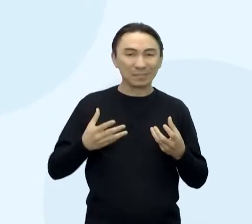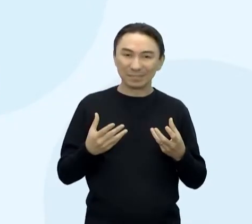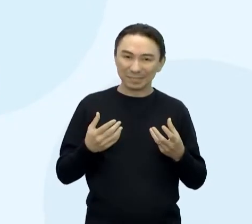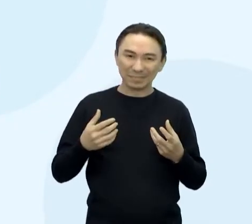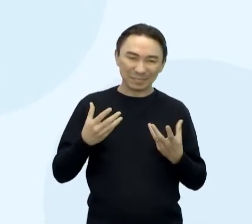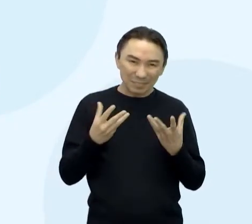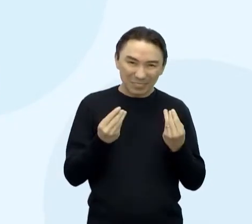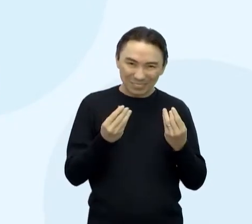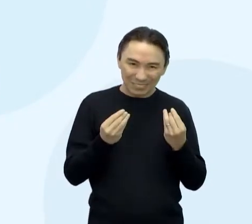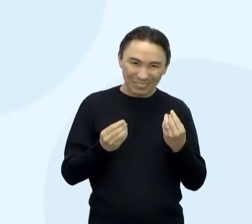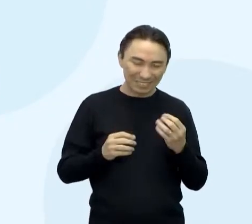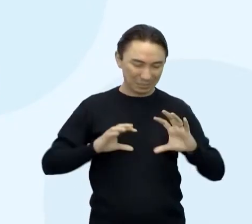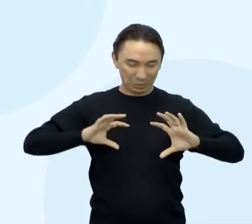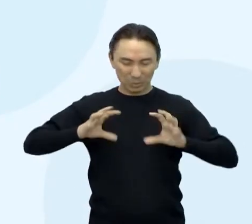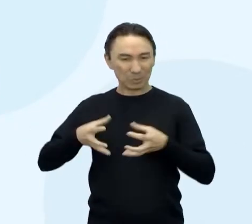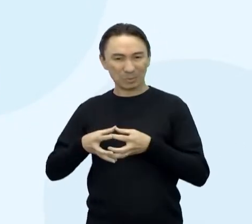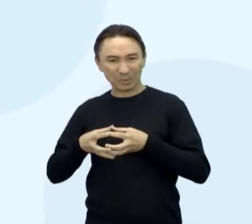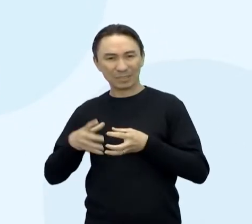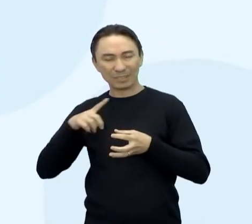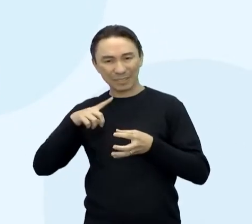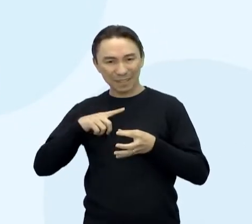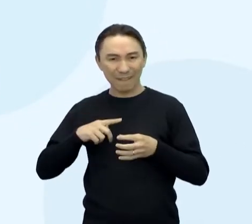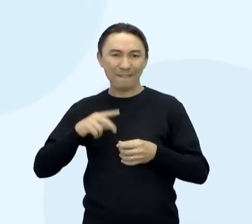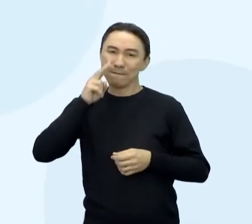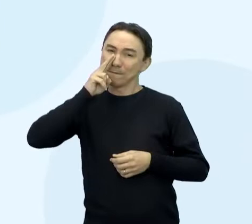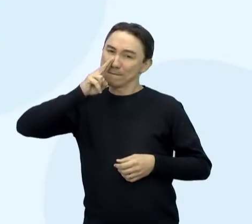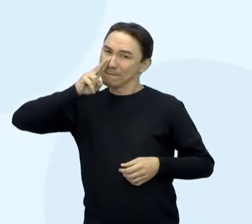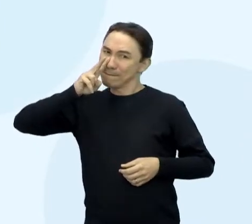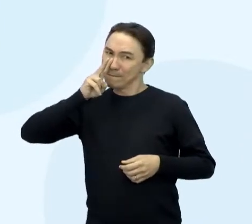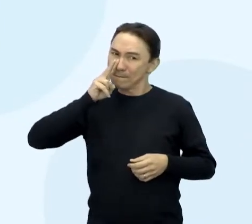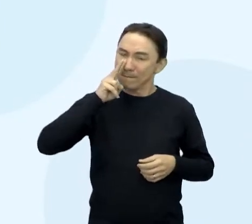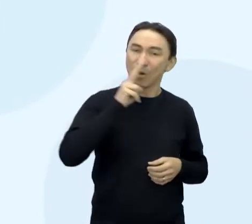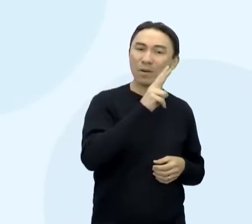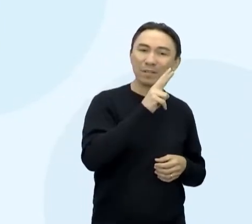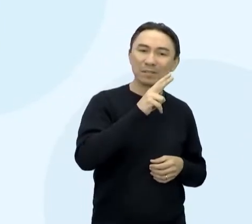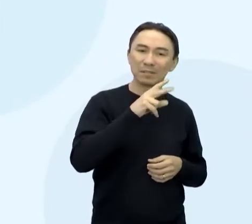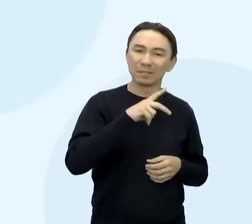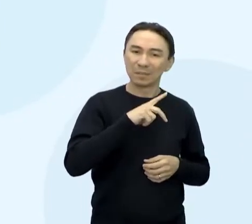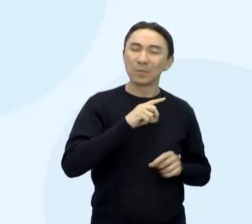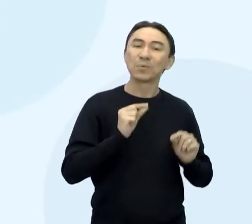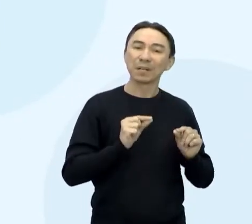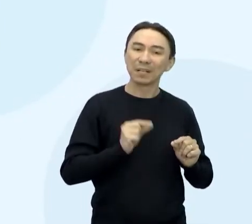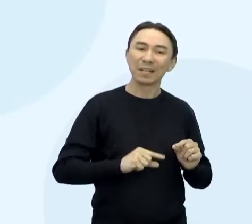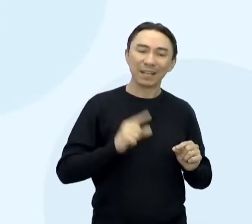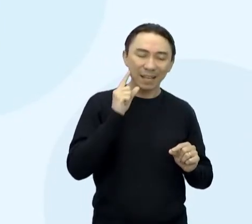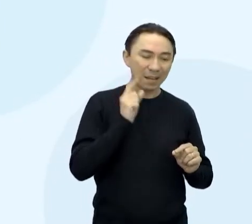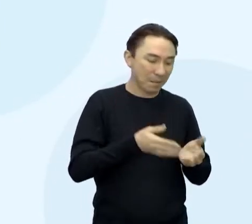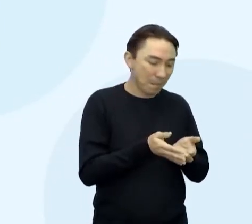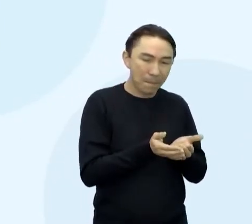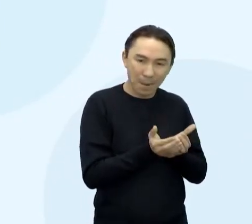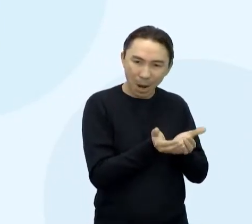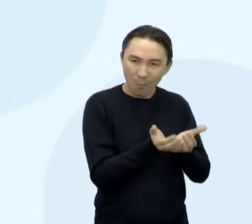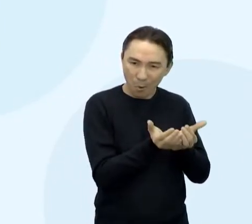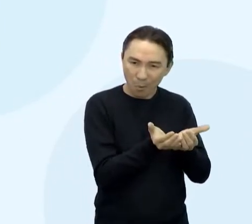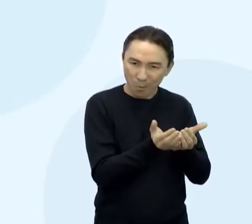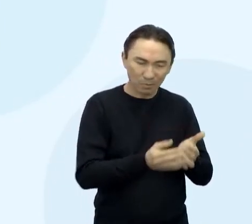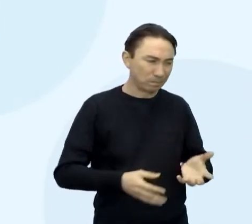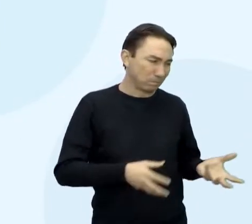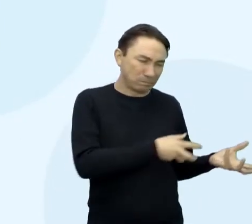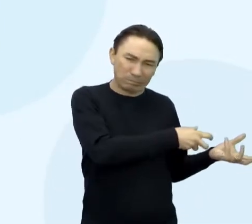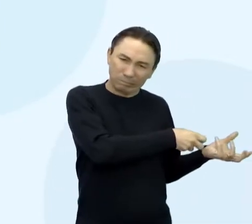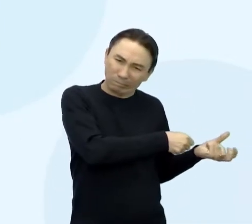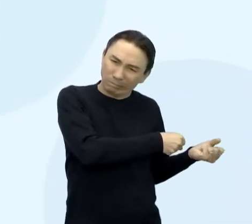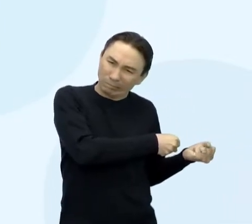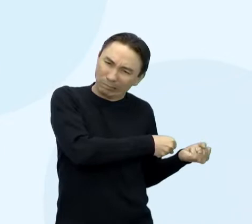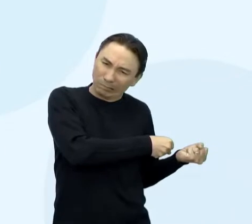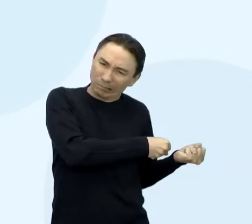estão aplicando ali uma força para puxar uma canoa. Aí veja que todos eles